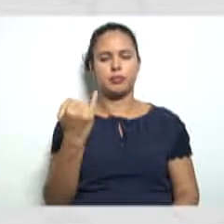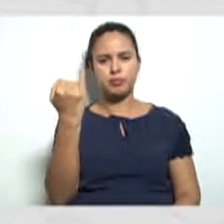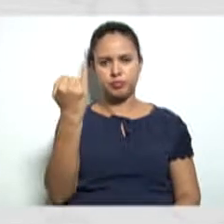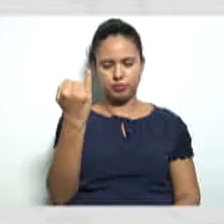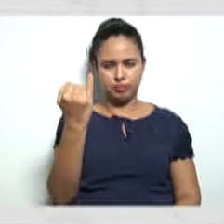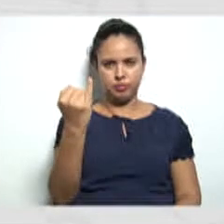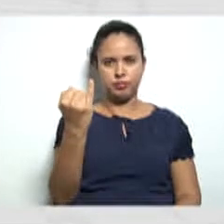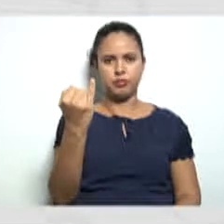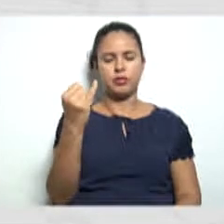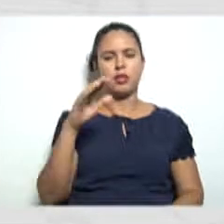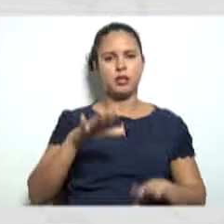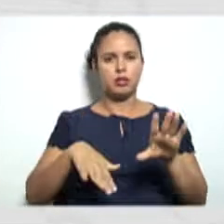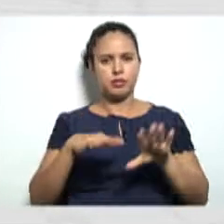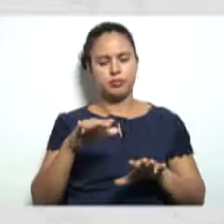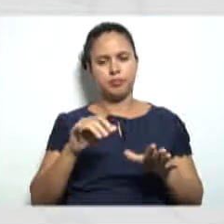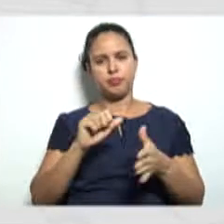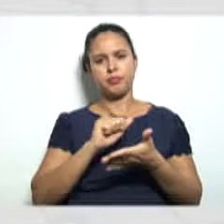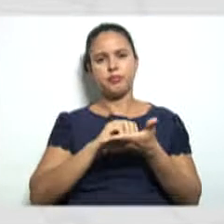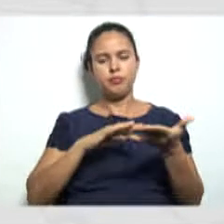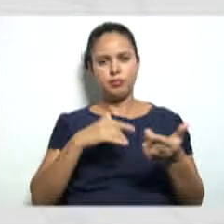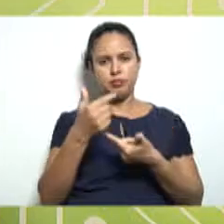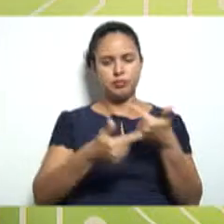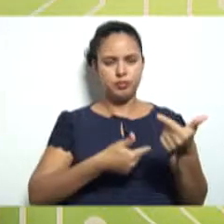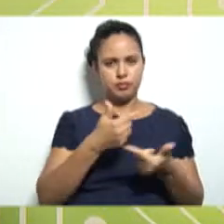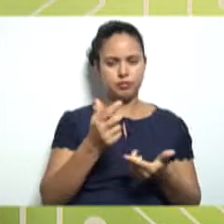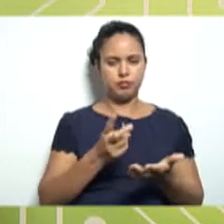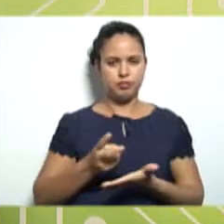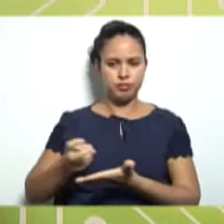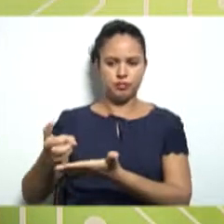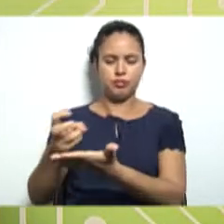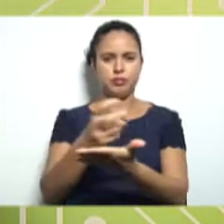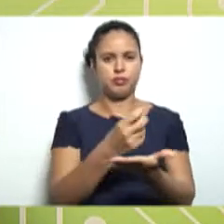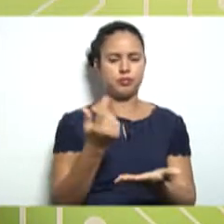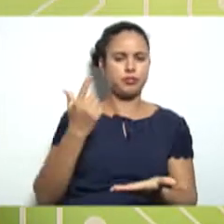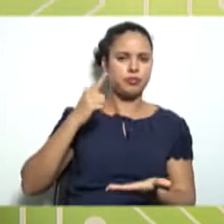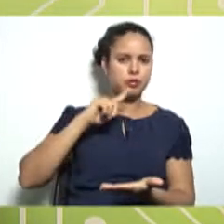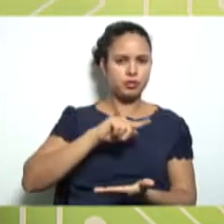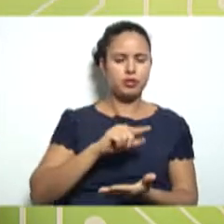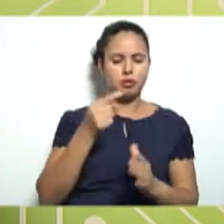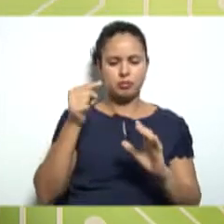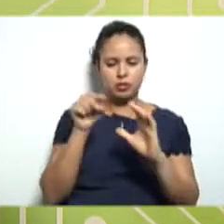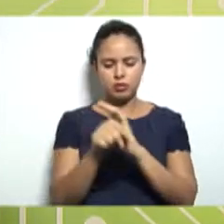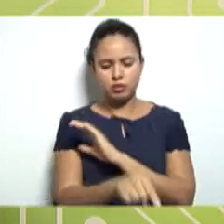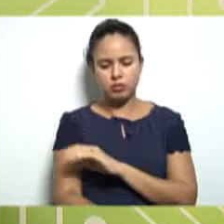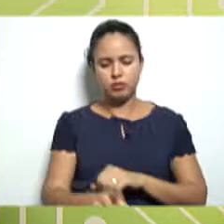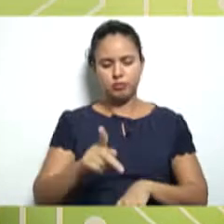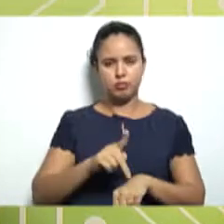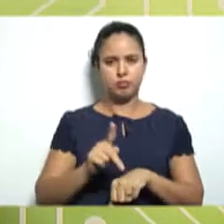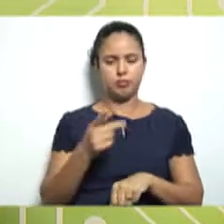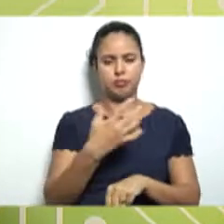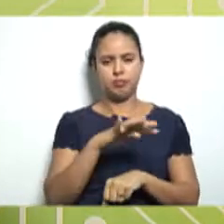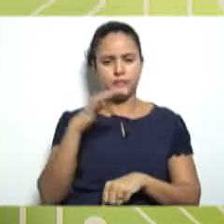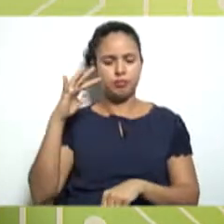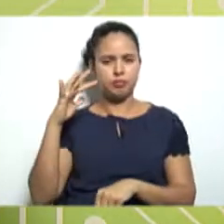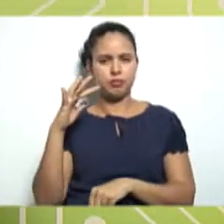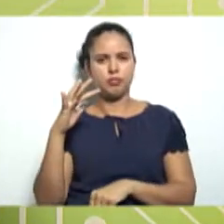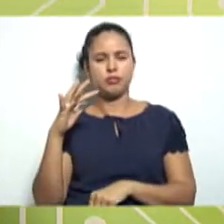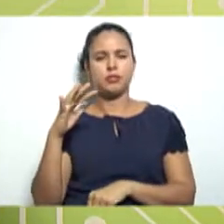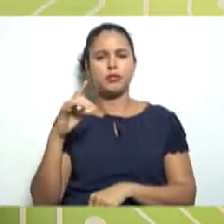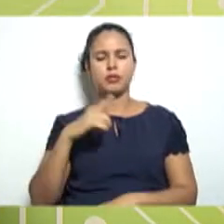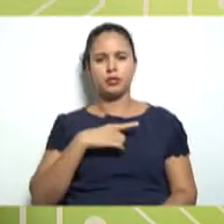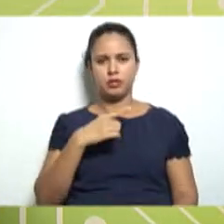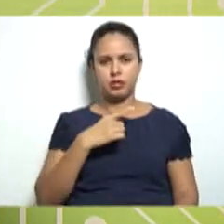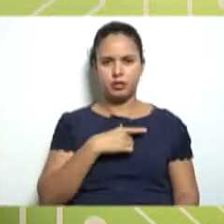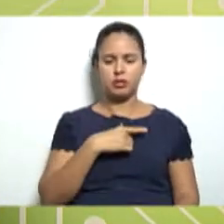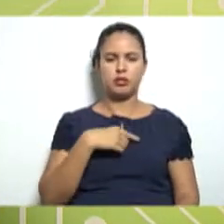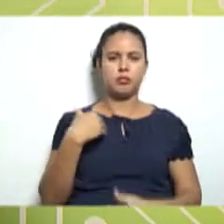importantes. Muitas vezes a atividade do garimpeiro, para conseguir extrair mesmo um minério, uma pedra preciosa, alguma coisa da natureza, é feito um processo